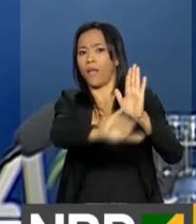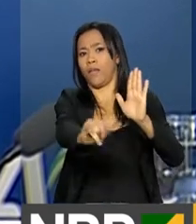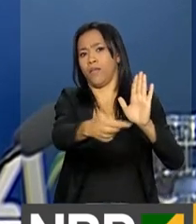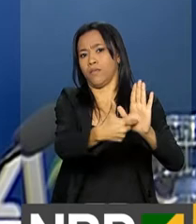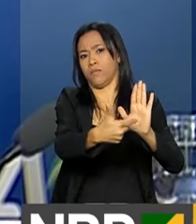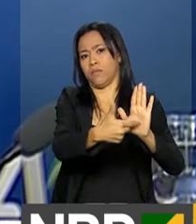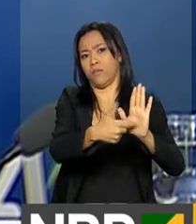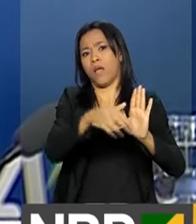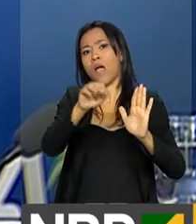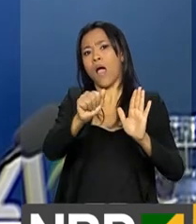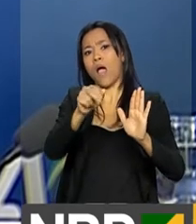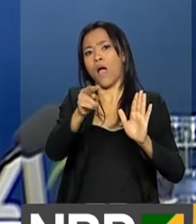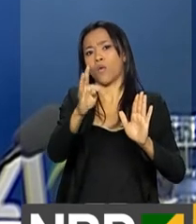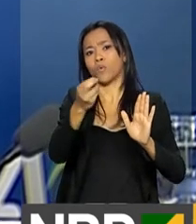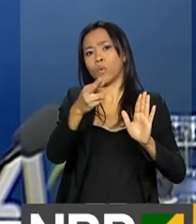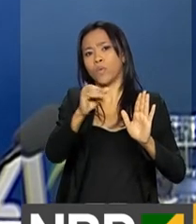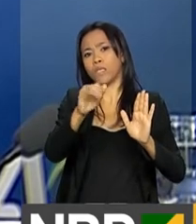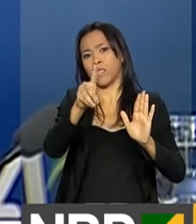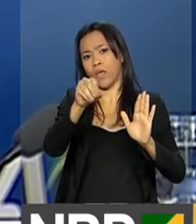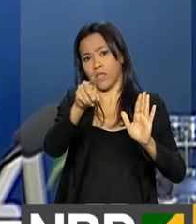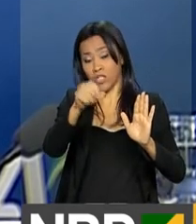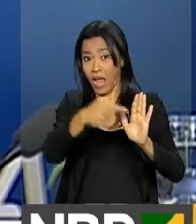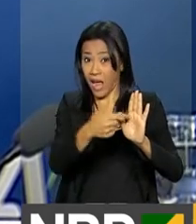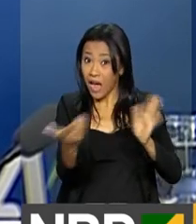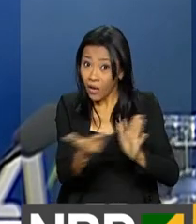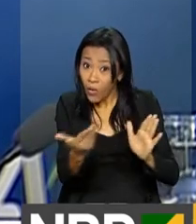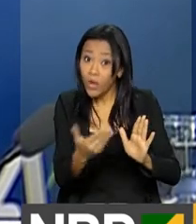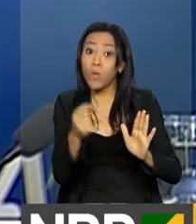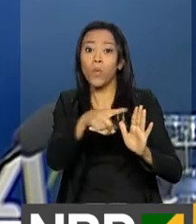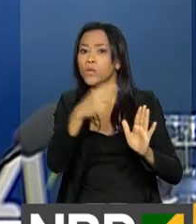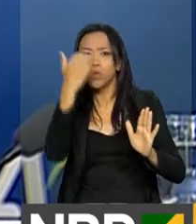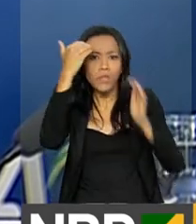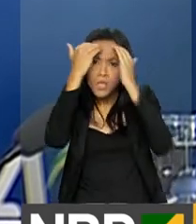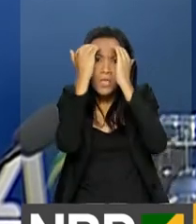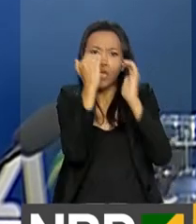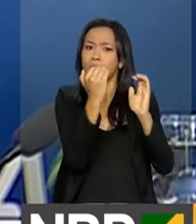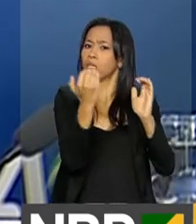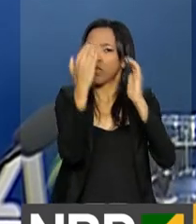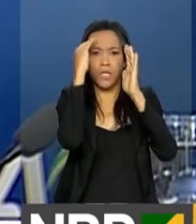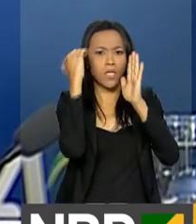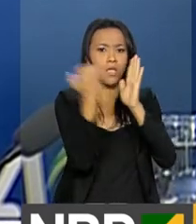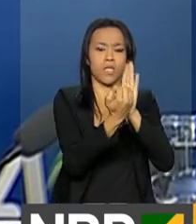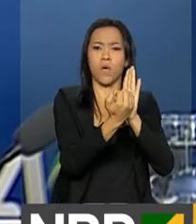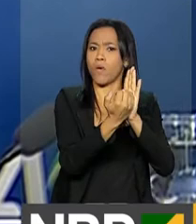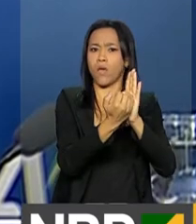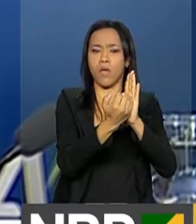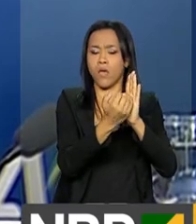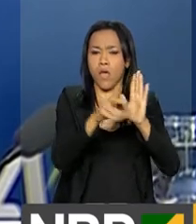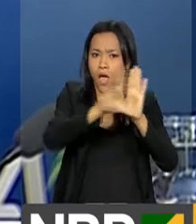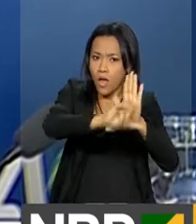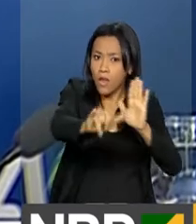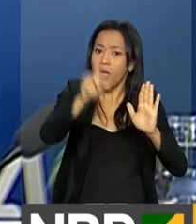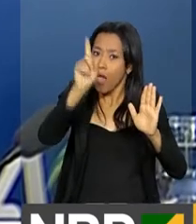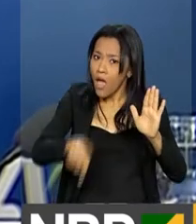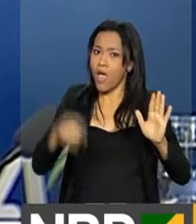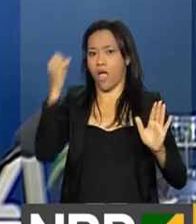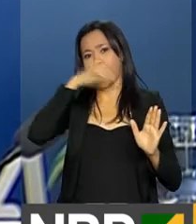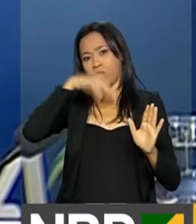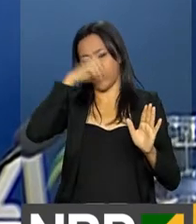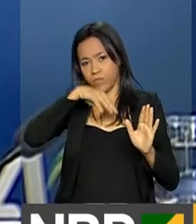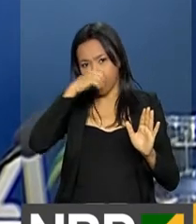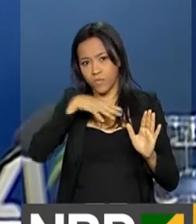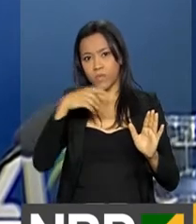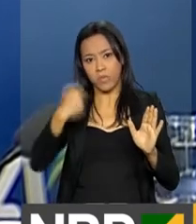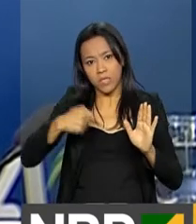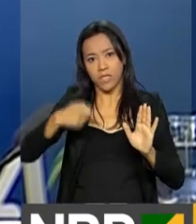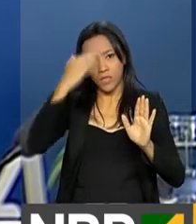há ultrapasse dos limites legais, é que há abuso de autoridade. E as pessoas interpretam de uma maneira que diz, ah, bom,